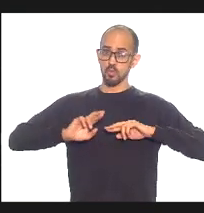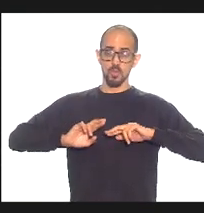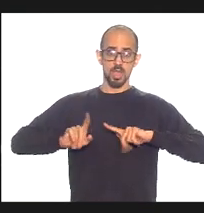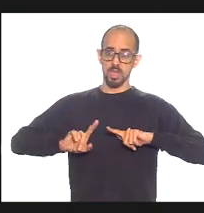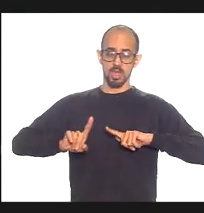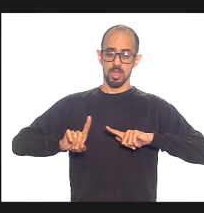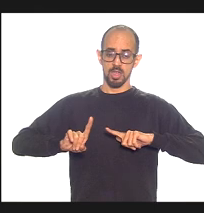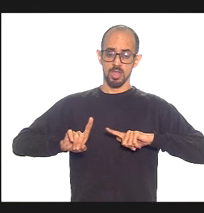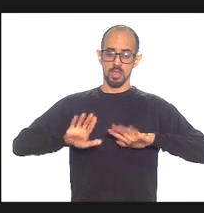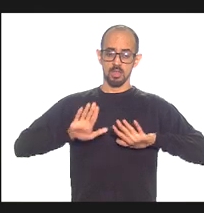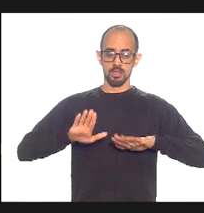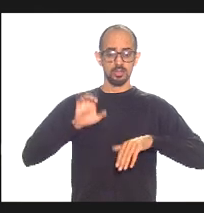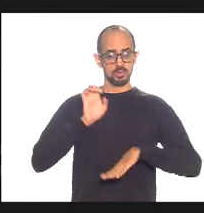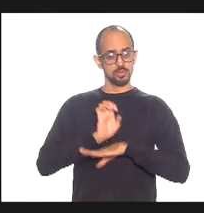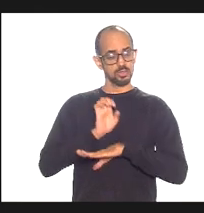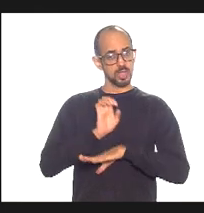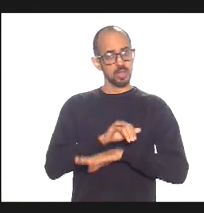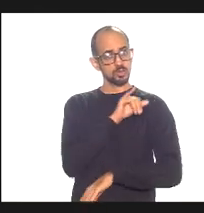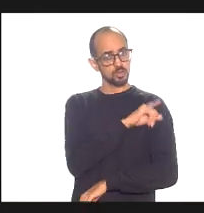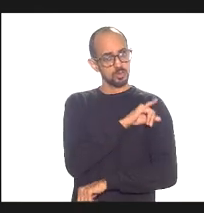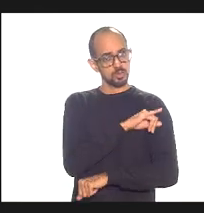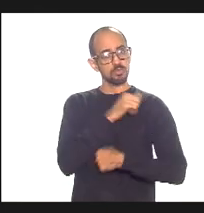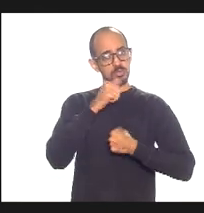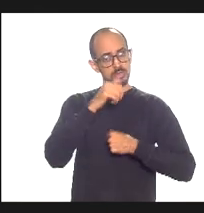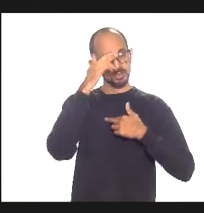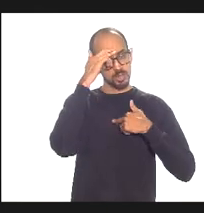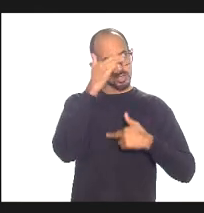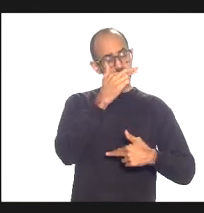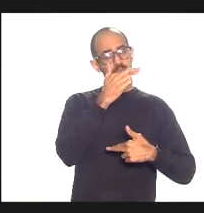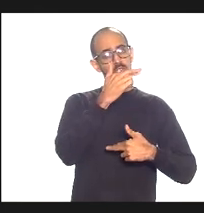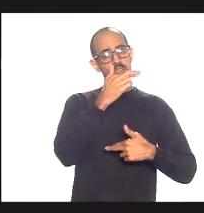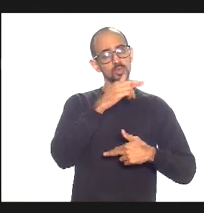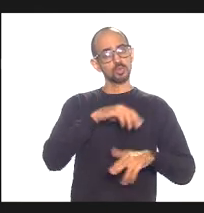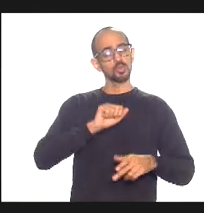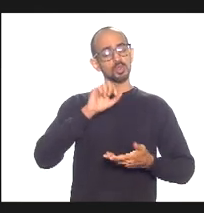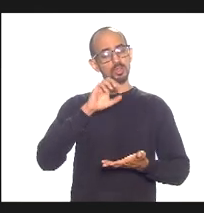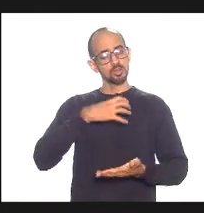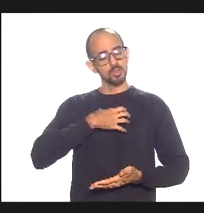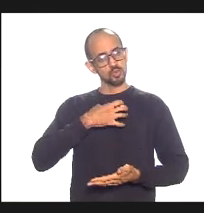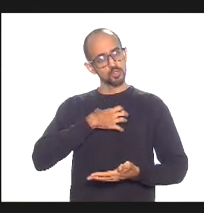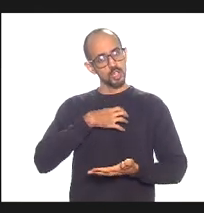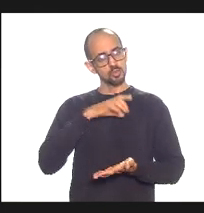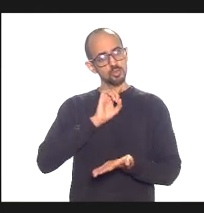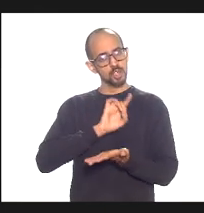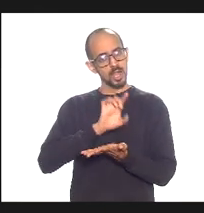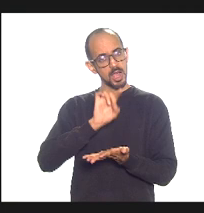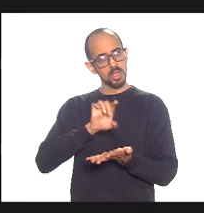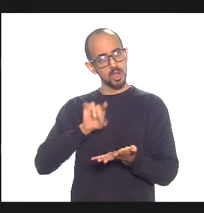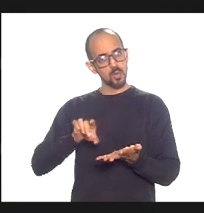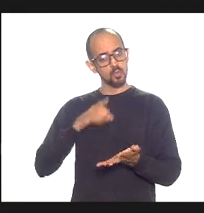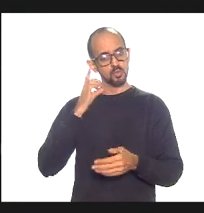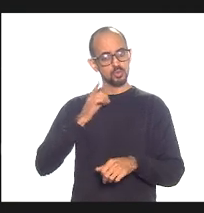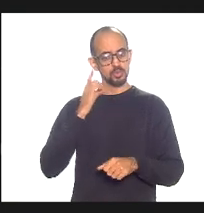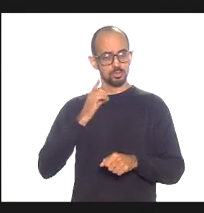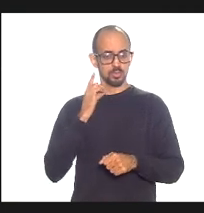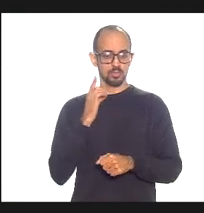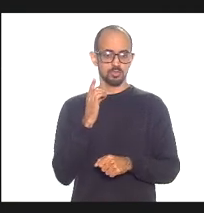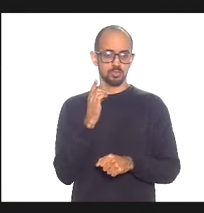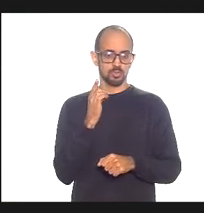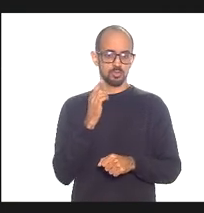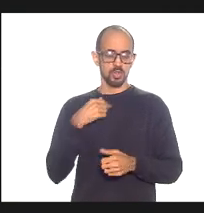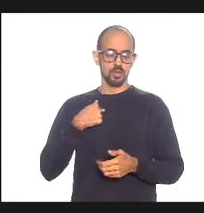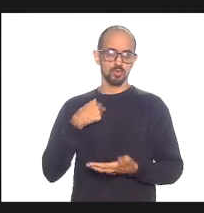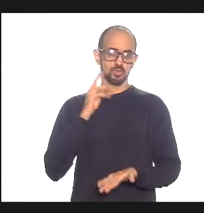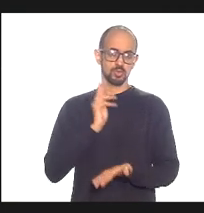estado do Rio de Janeiro e respeitar as posições de cada parlamentar, independente das suas convicções. Eu